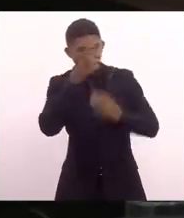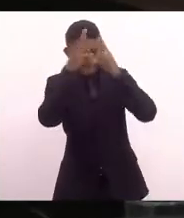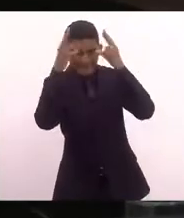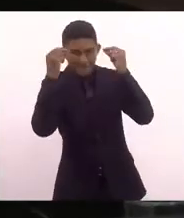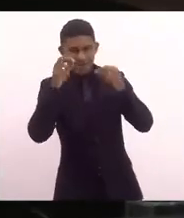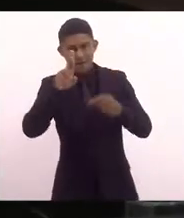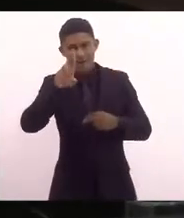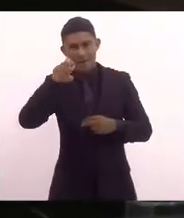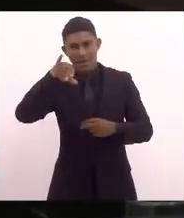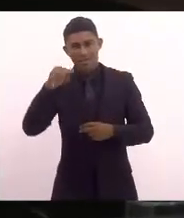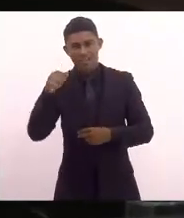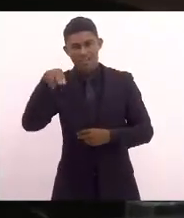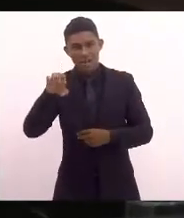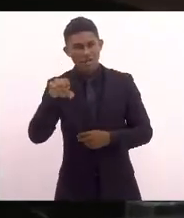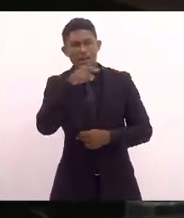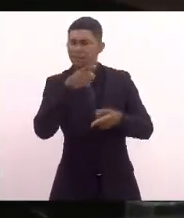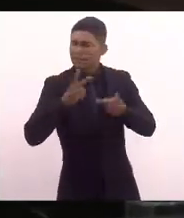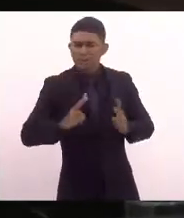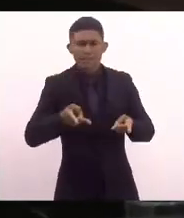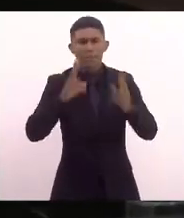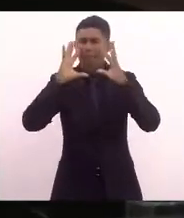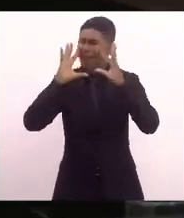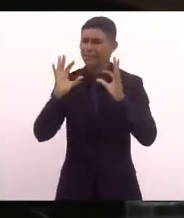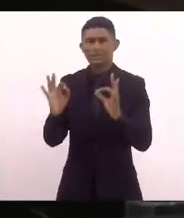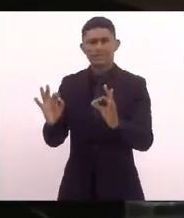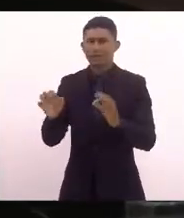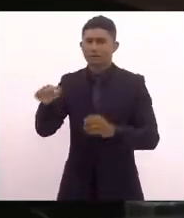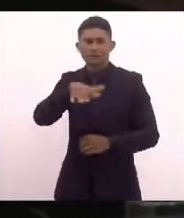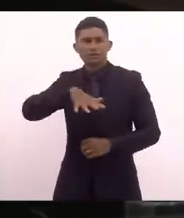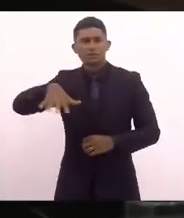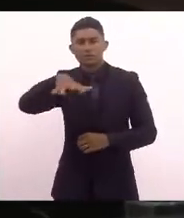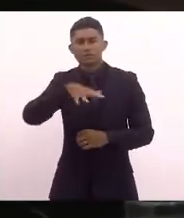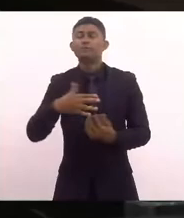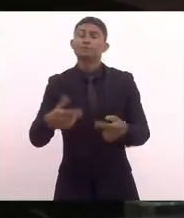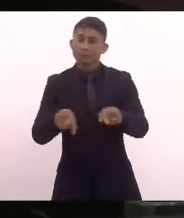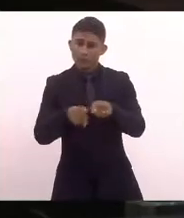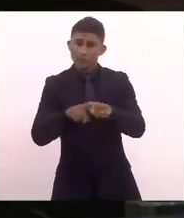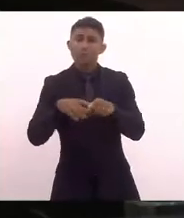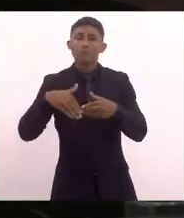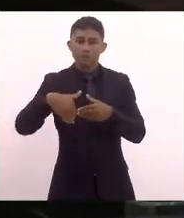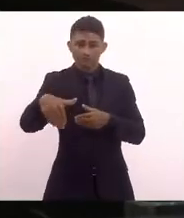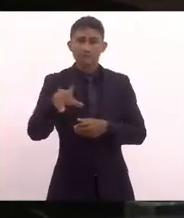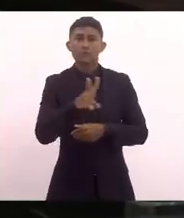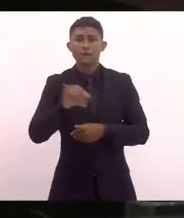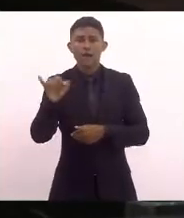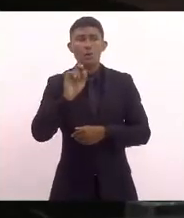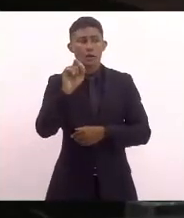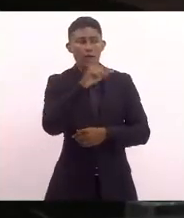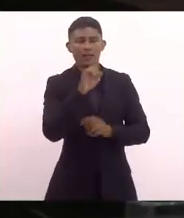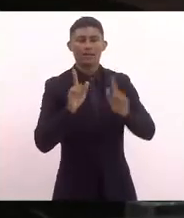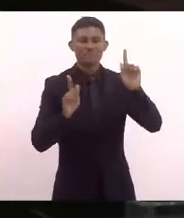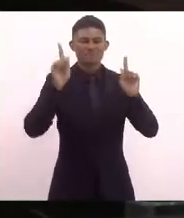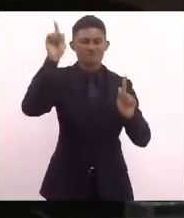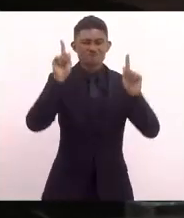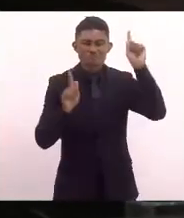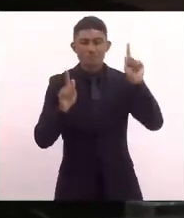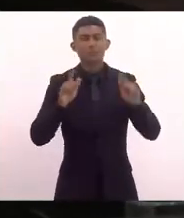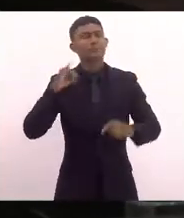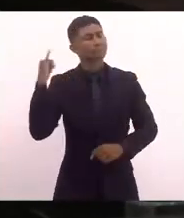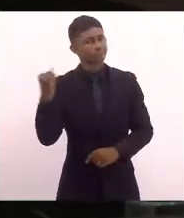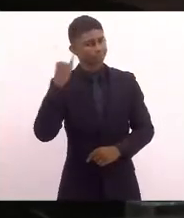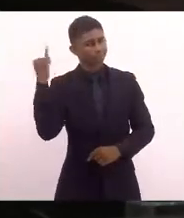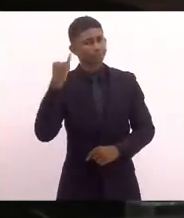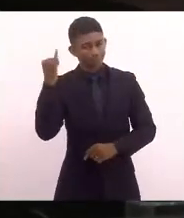sempre atenta à enfermagem, de falar sobre as pré-candidaturas, foi muito importante isso. A gente tem que se